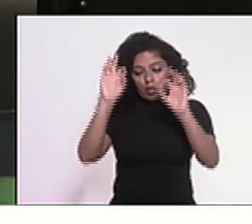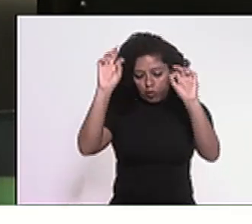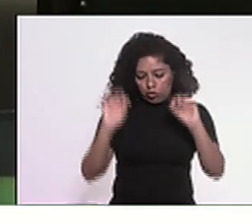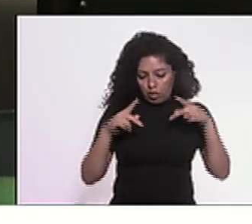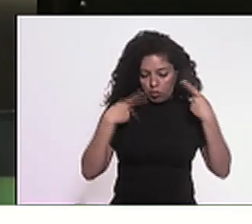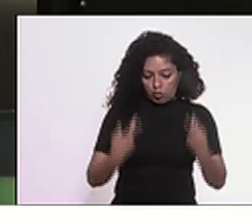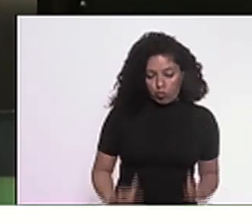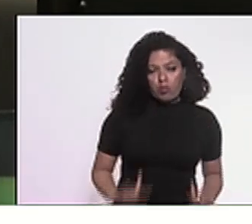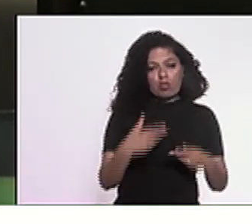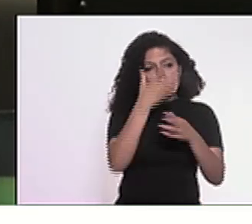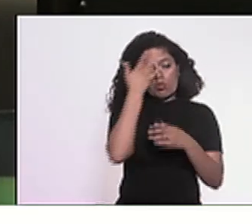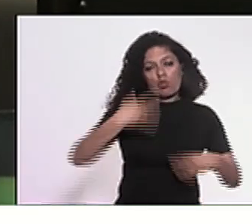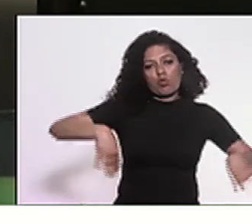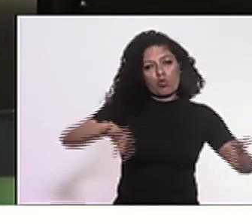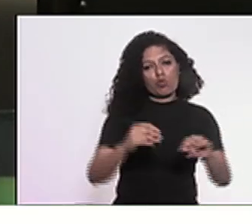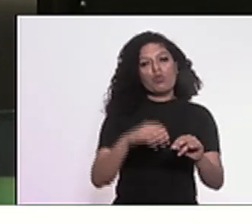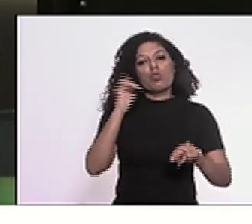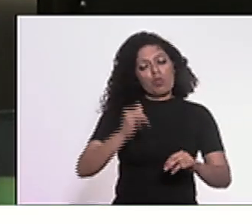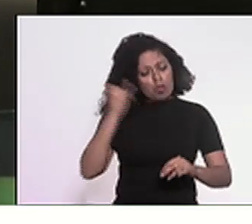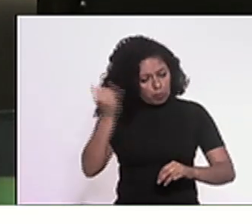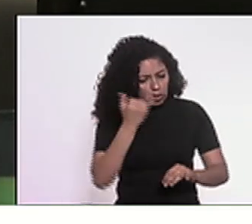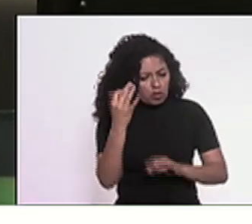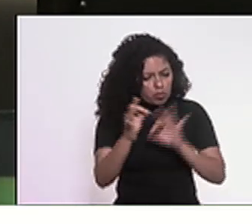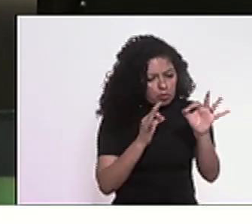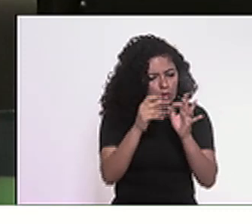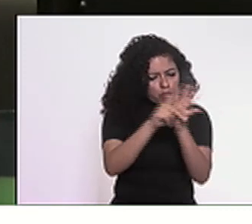importante que isso esteja sendo feito aqui.